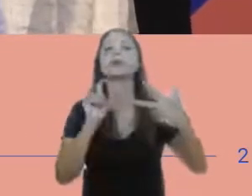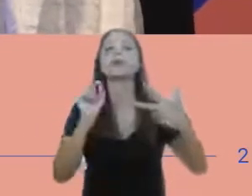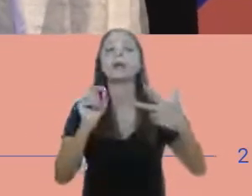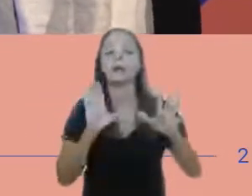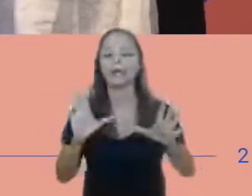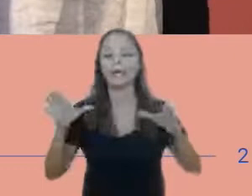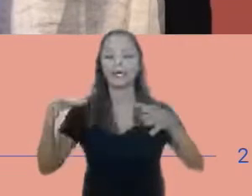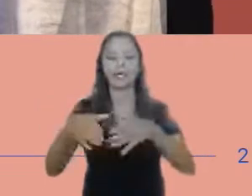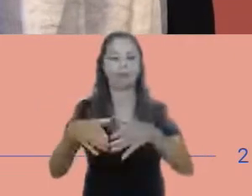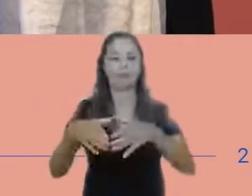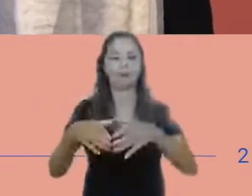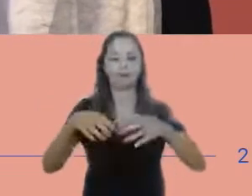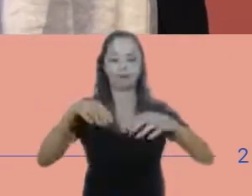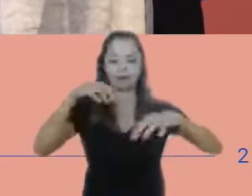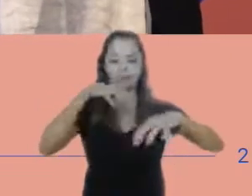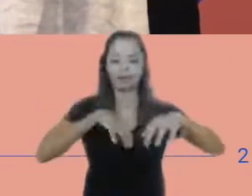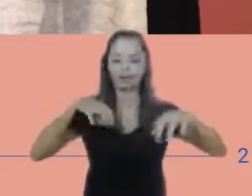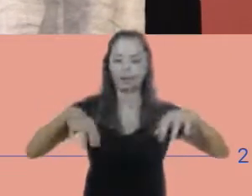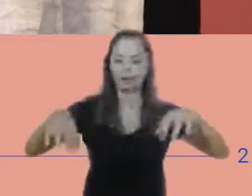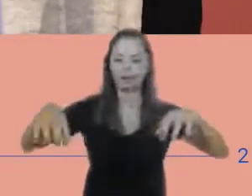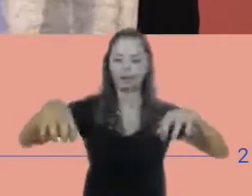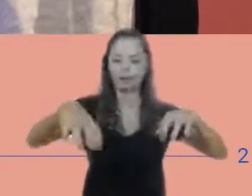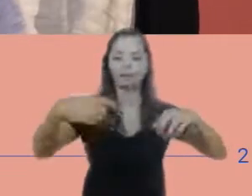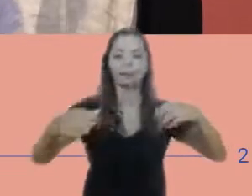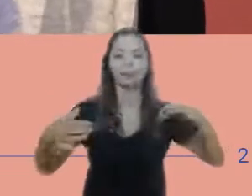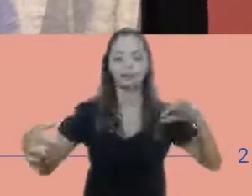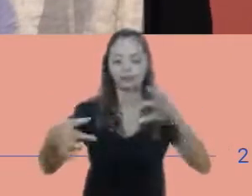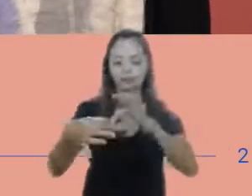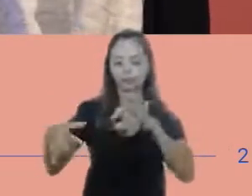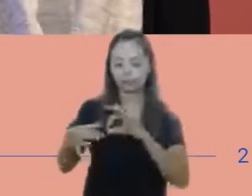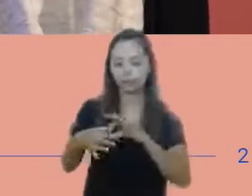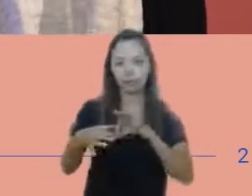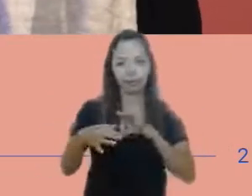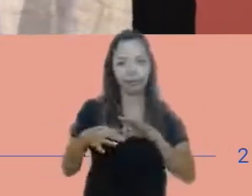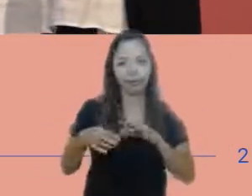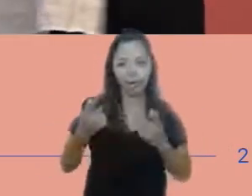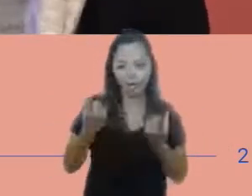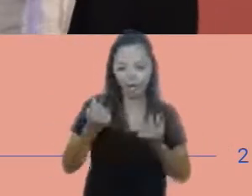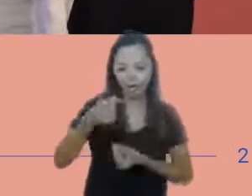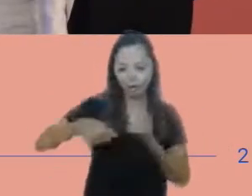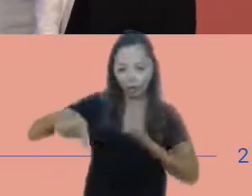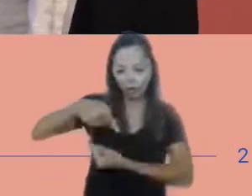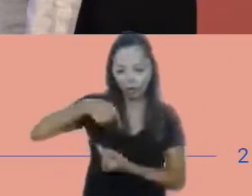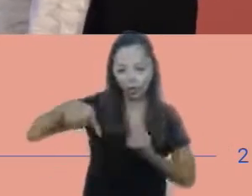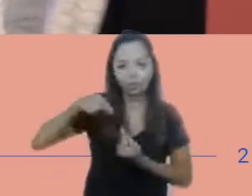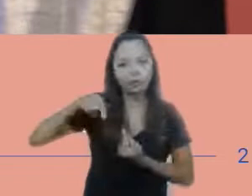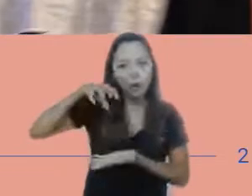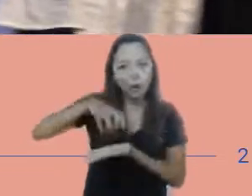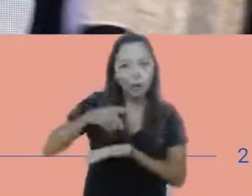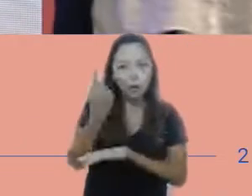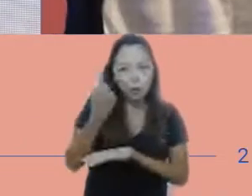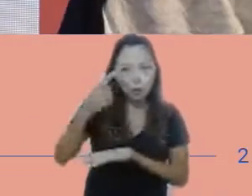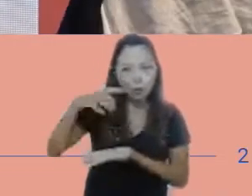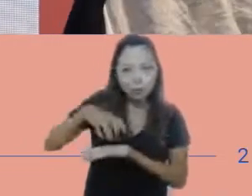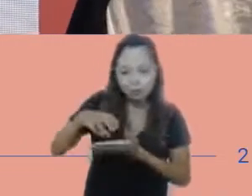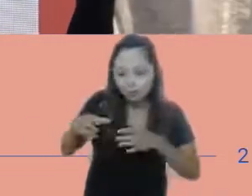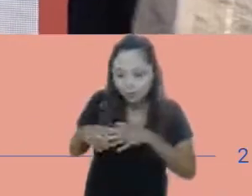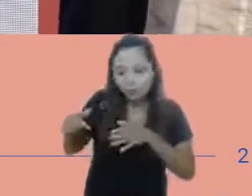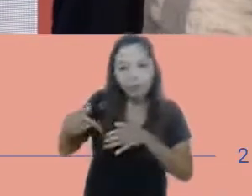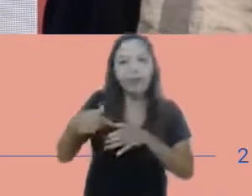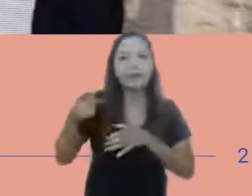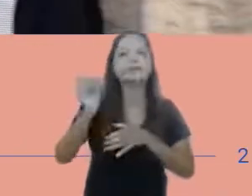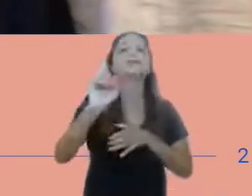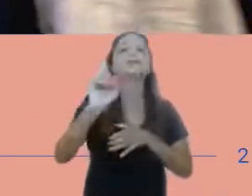os departamentos a economia circular não trabalho de um apartamento só porque para você vender de forma diferente você tem que produzir de forma